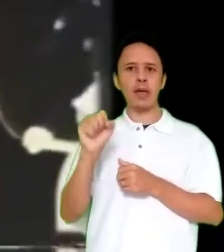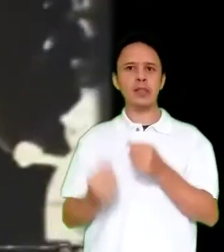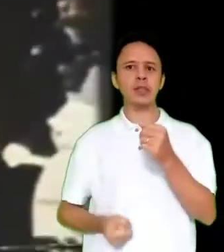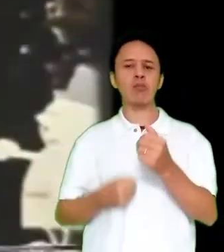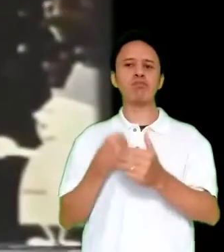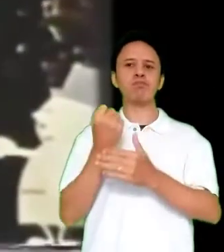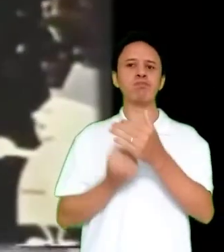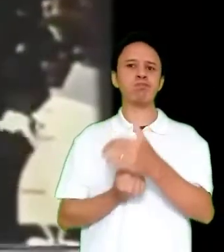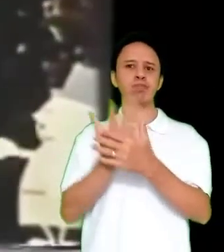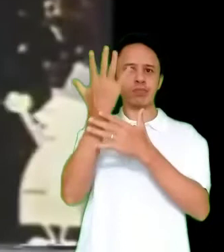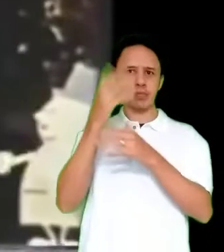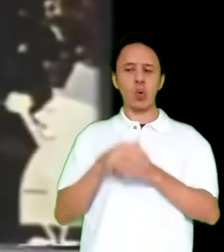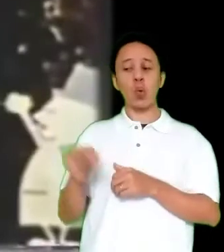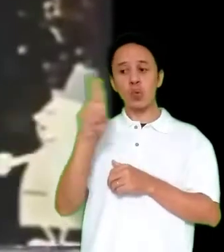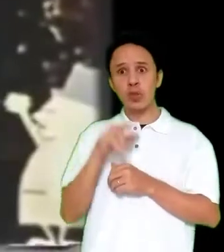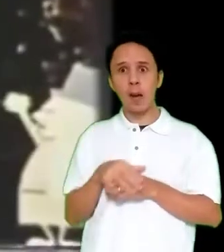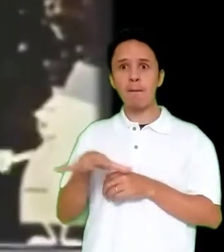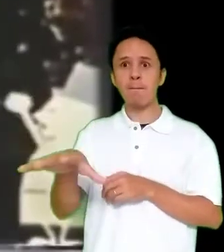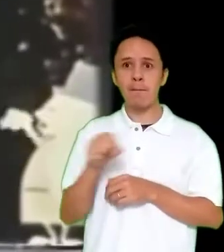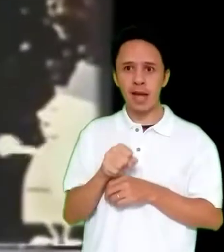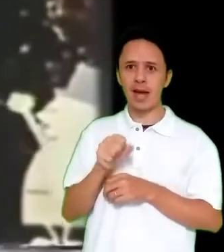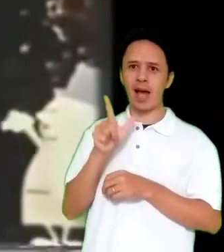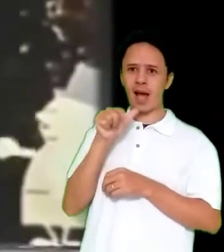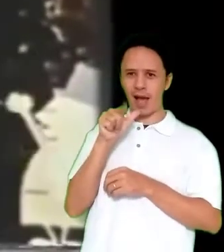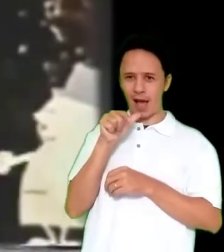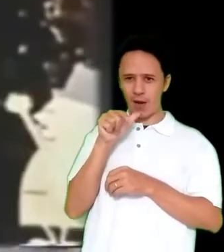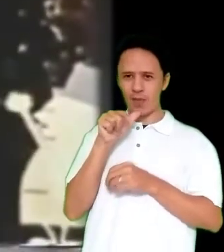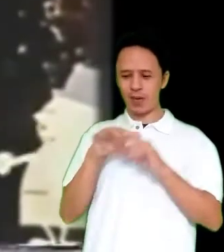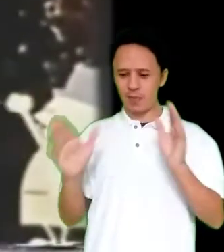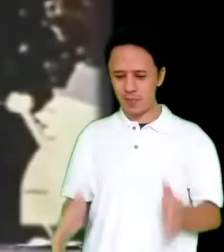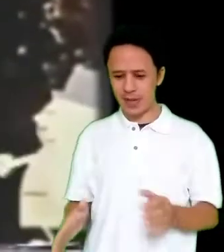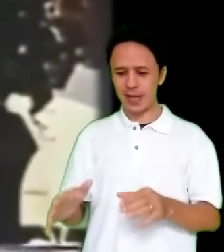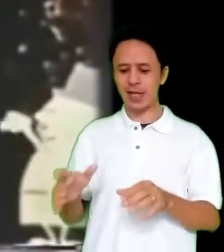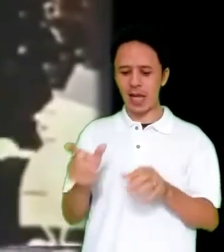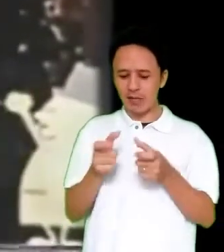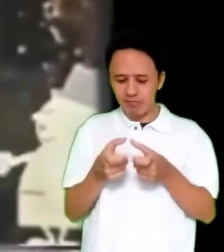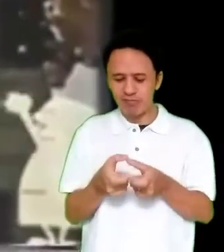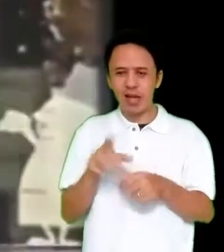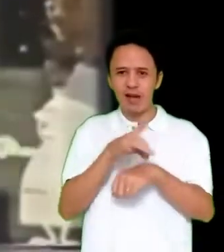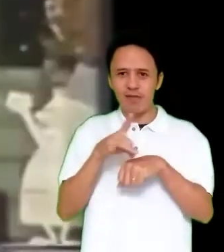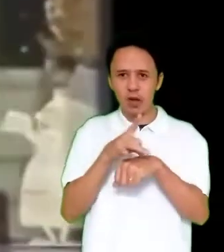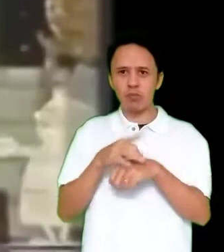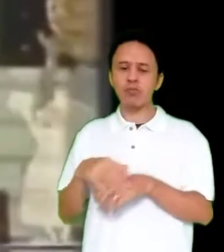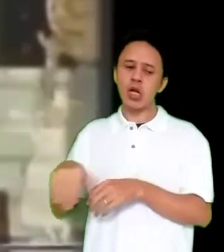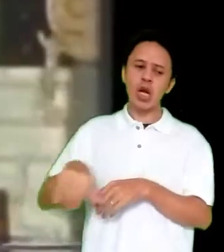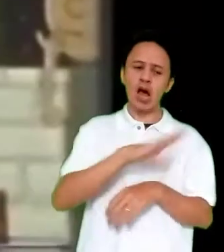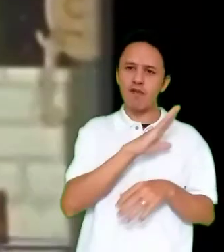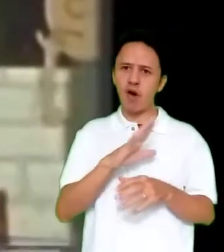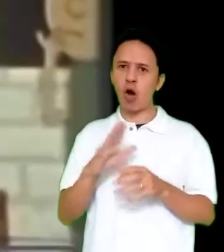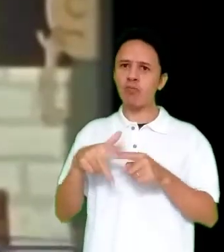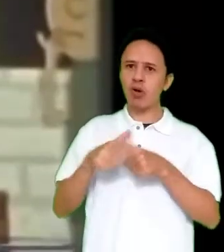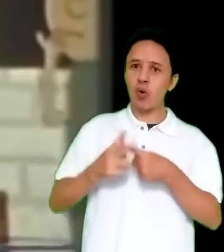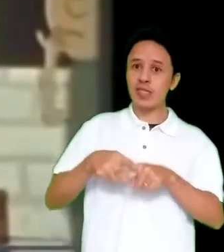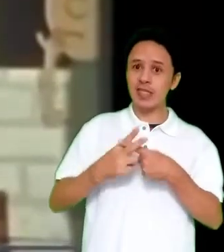1705 e era utilizado para retirar água das minas de carvão. Um dos motores de Newcomen foi levado para a oficina de Watt